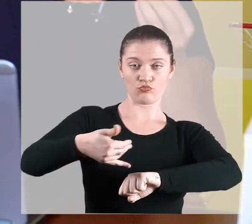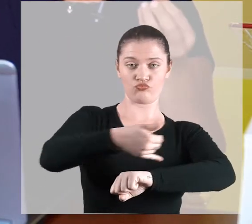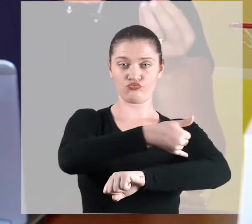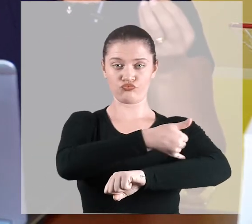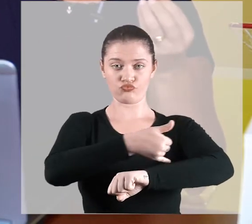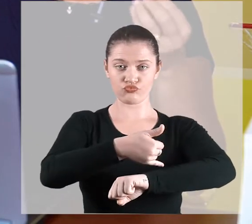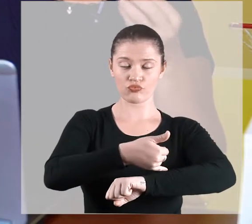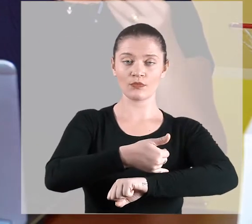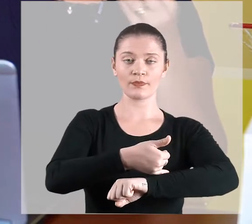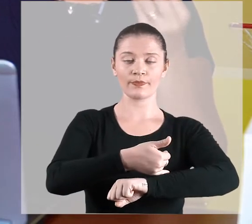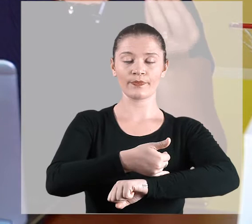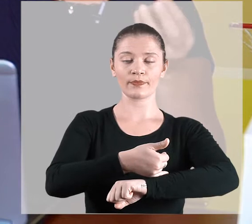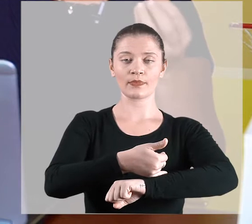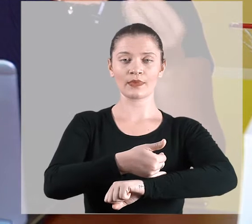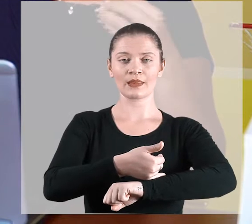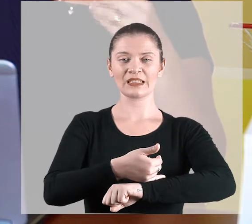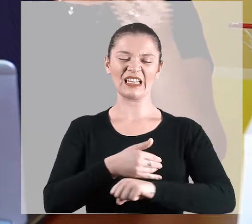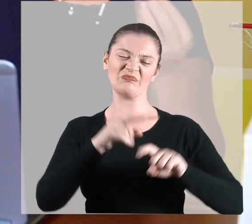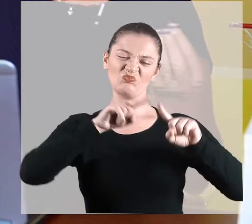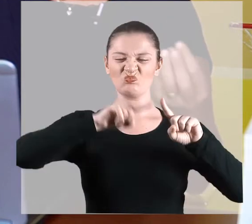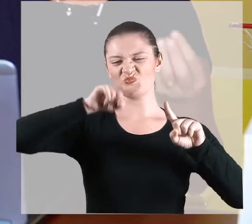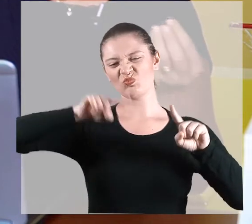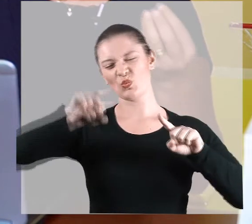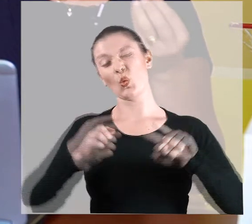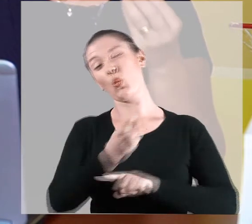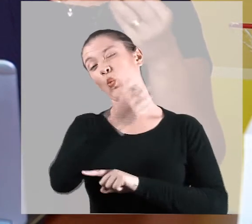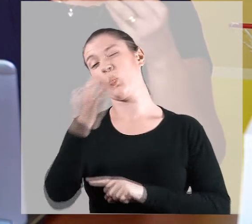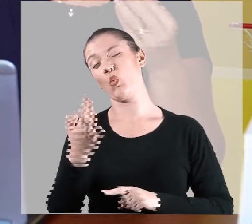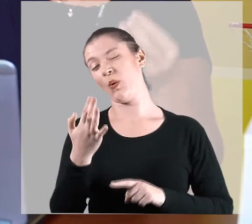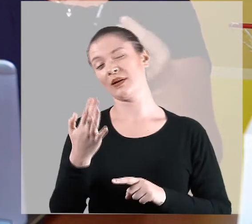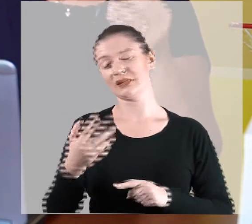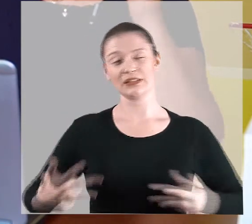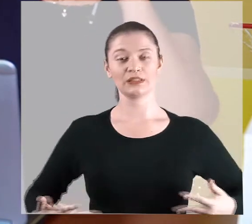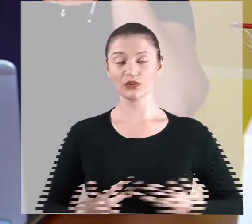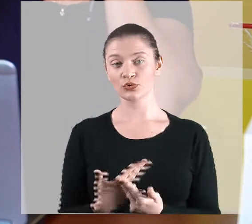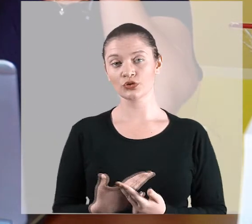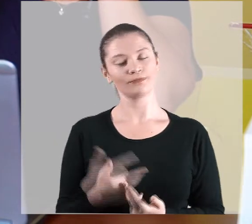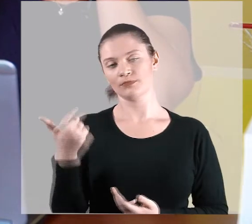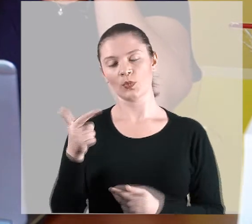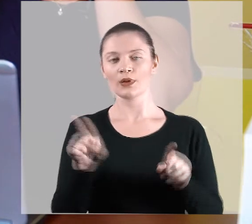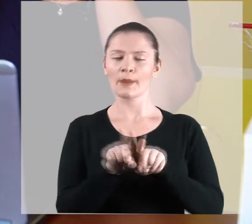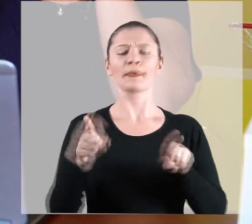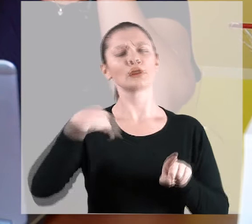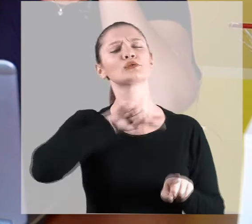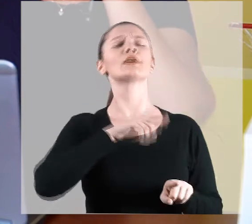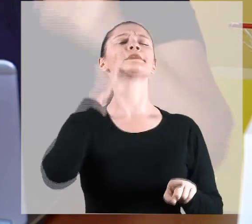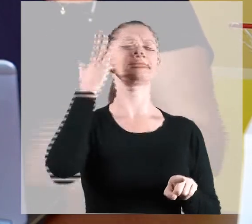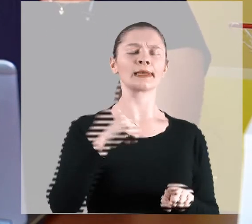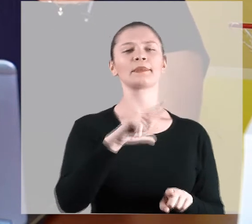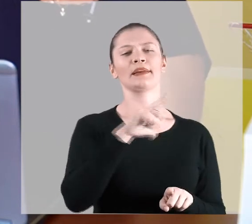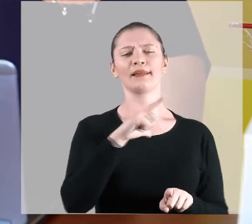uma estatística, né, de quantos processos transexualizadores o SUS já fez, mas a gente tem inferências. Então, tem